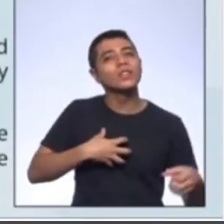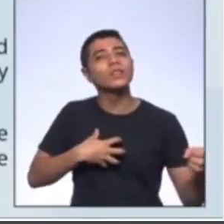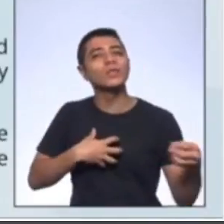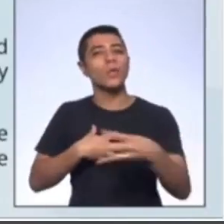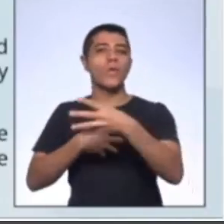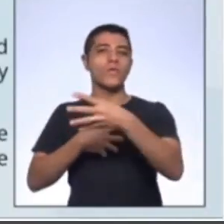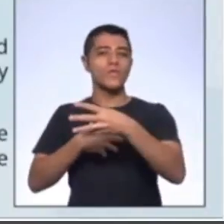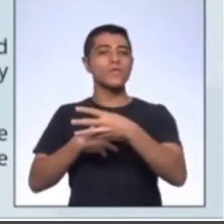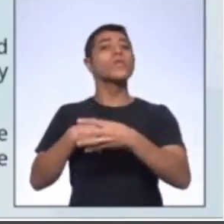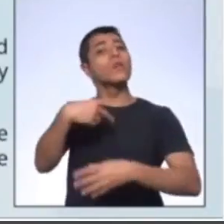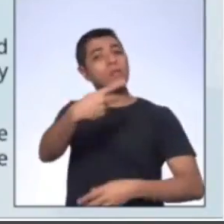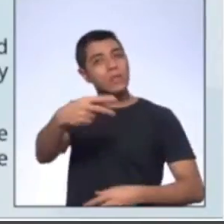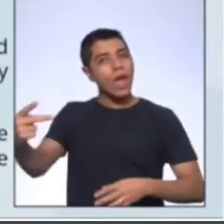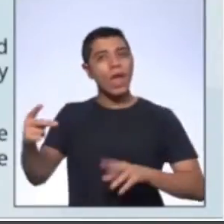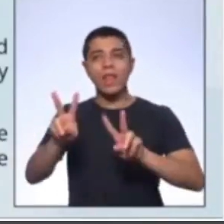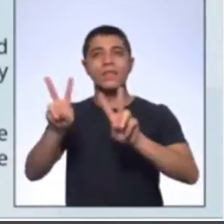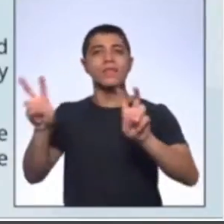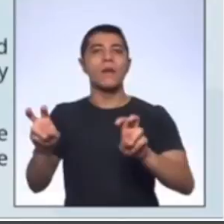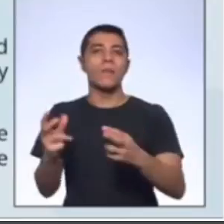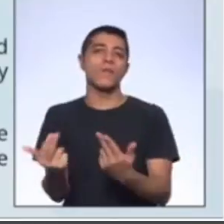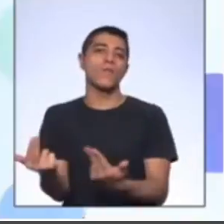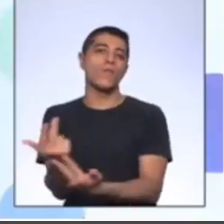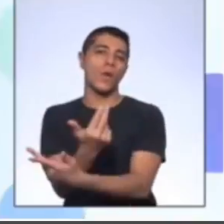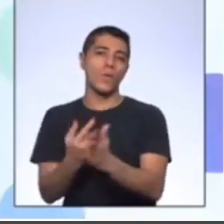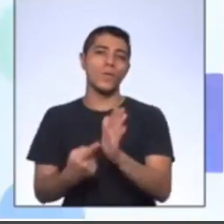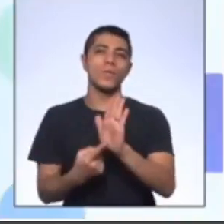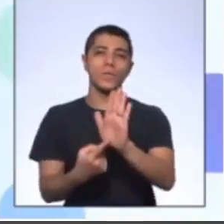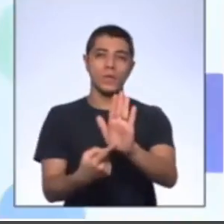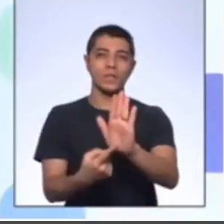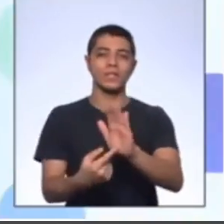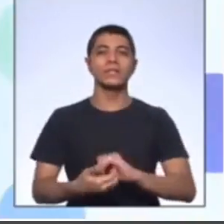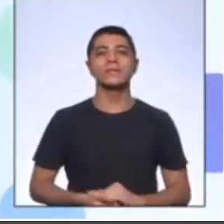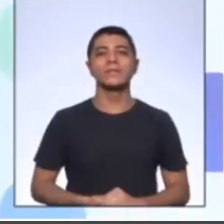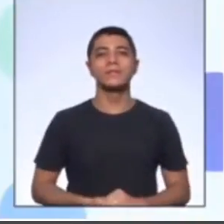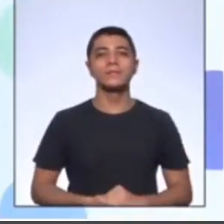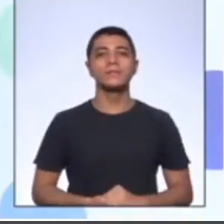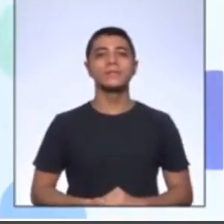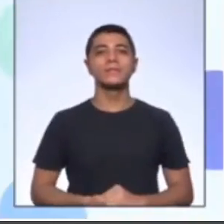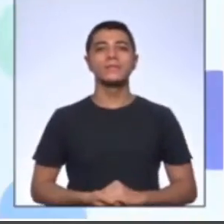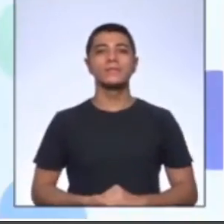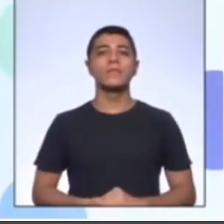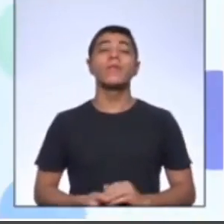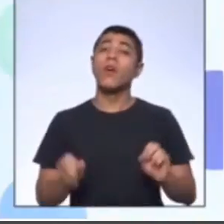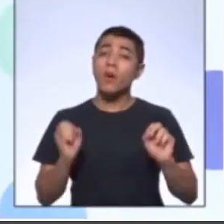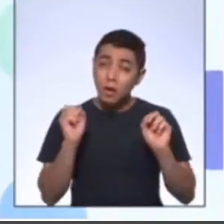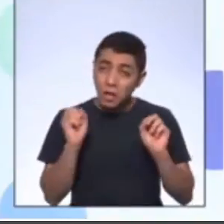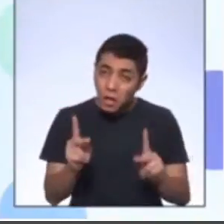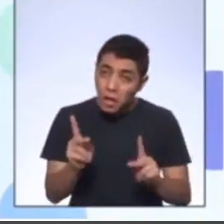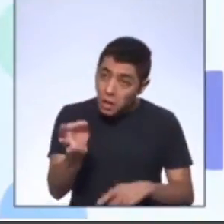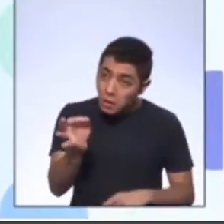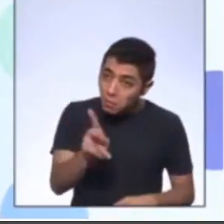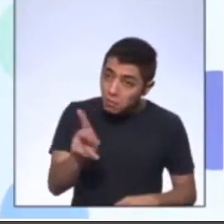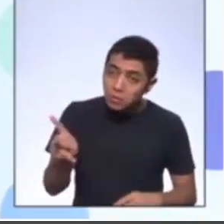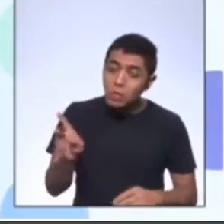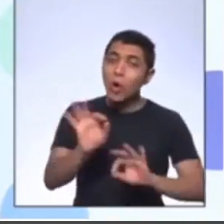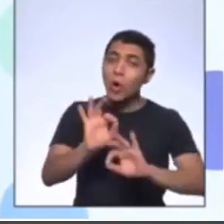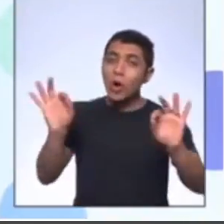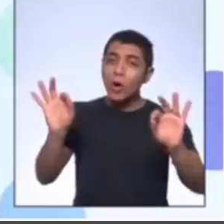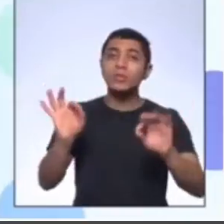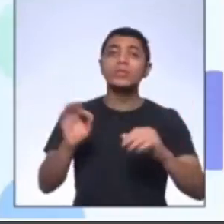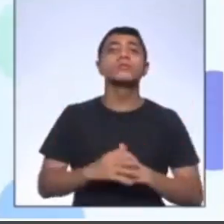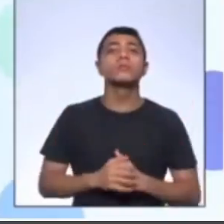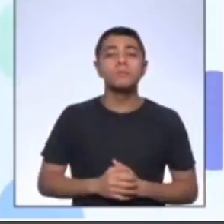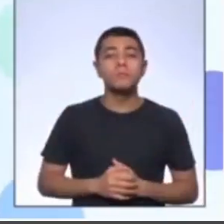demonstraram o mesmo tema é muito bem não é professor ótimo então gente olha só tá